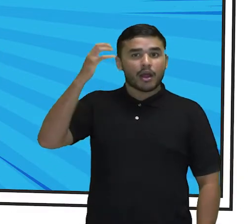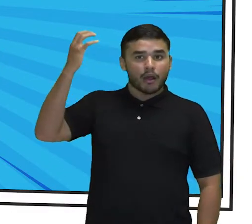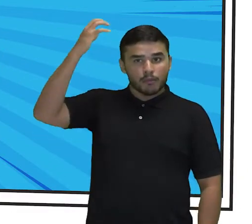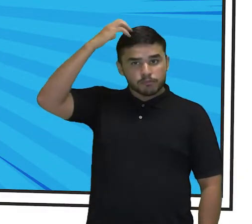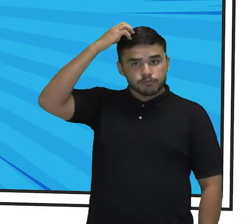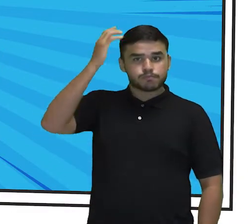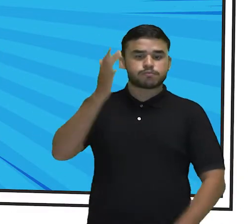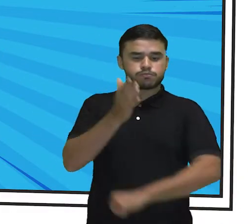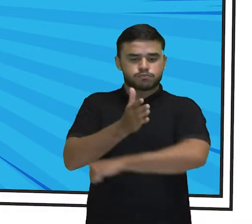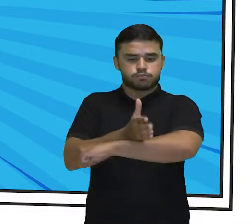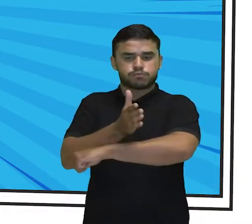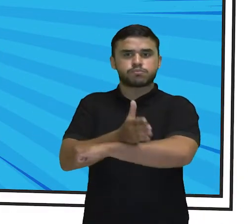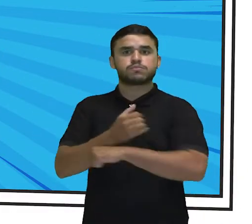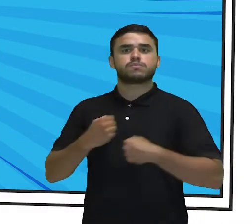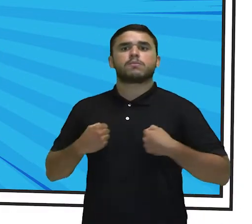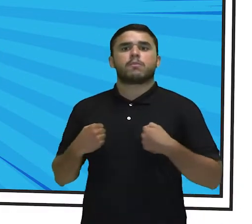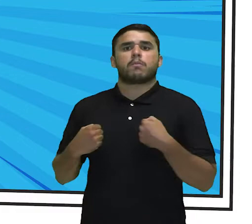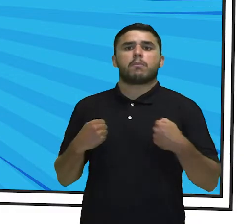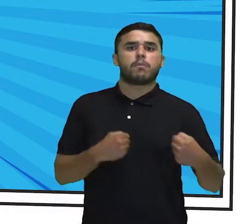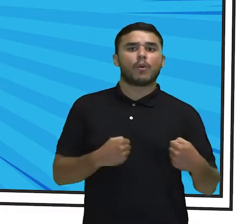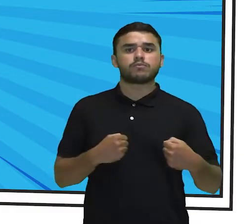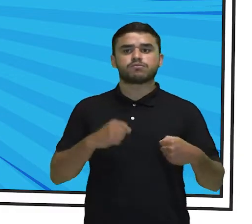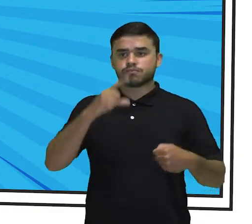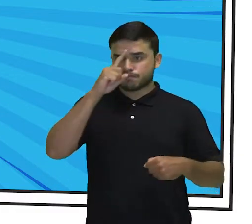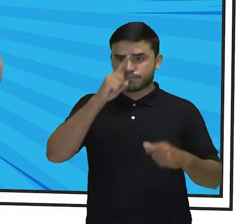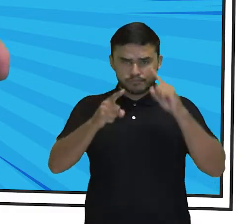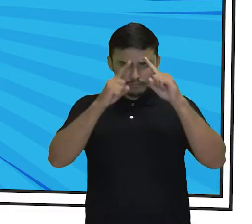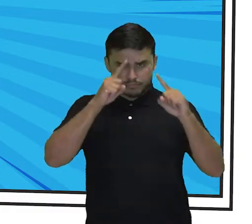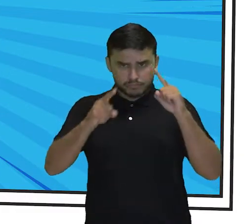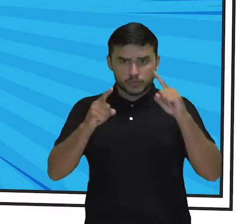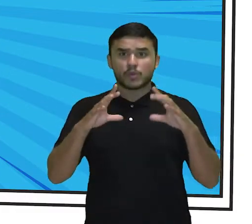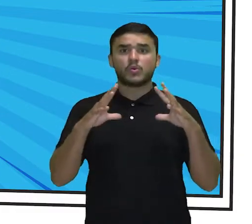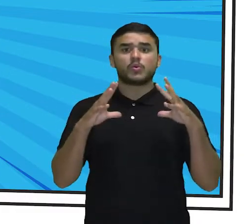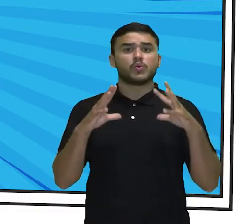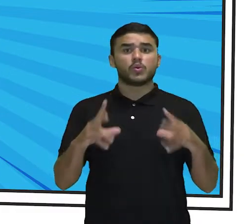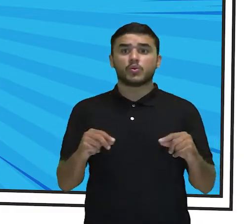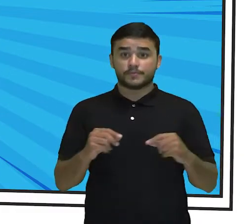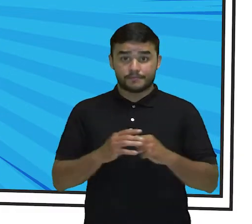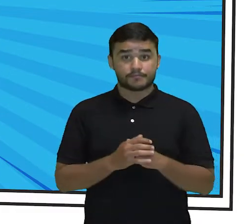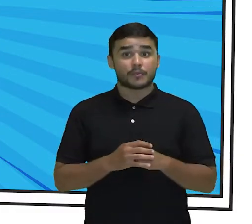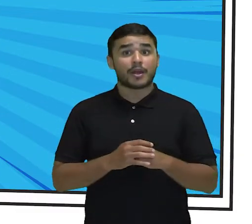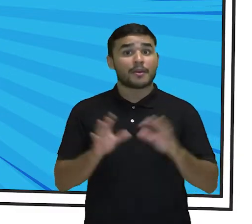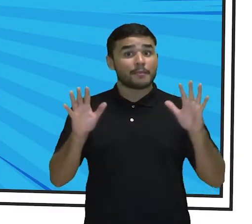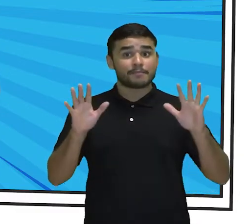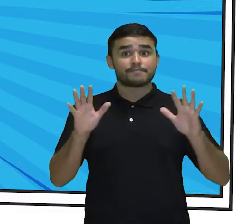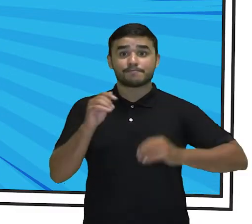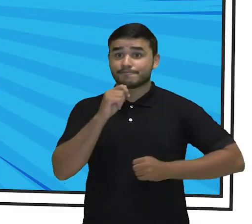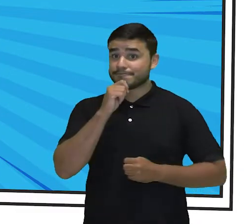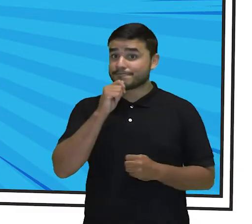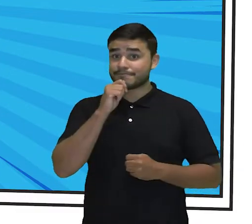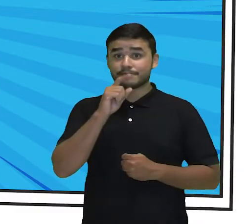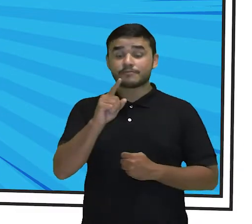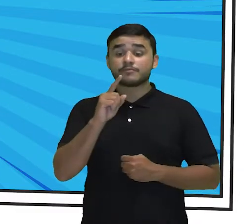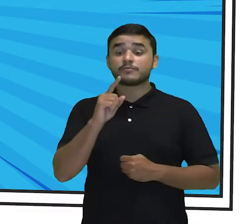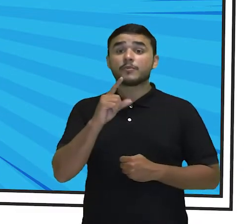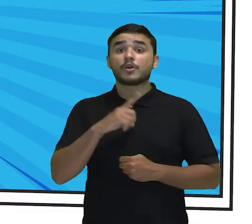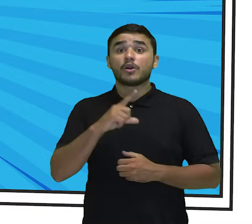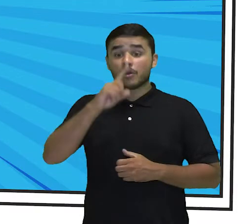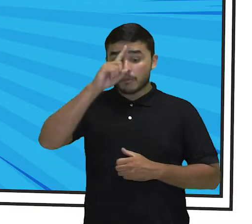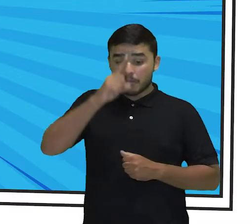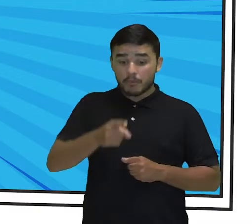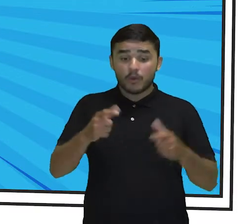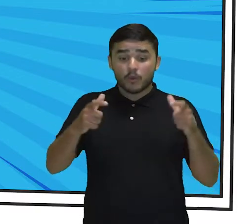Média ele é todo poderoso, ele manda em tudo, ele tem todo o comando. Não, filho, ele tem um comando na